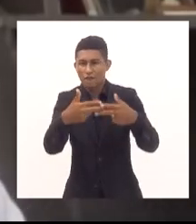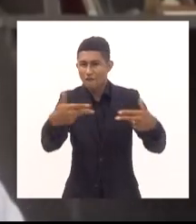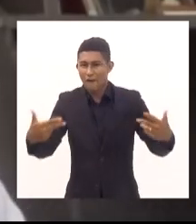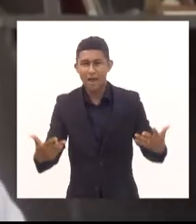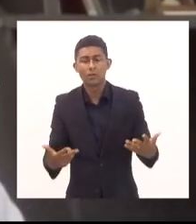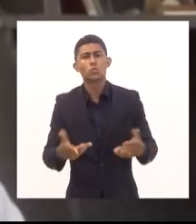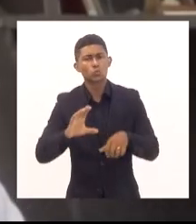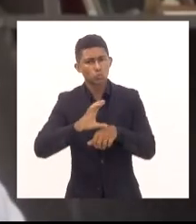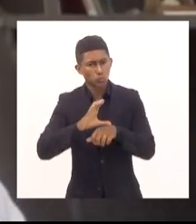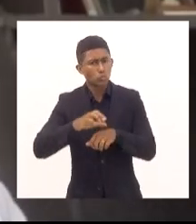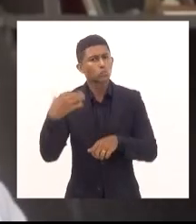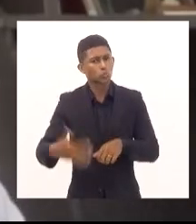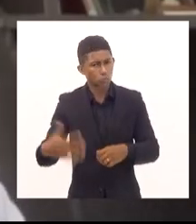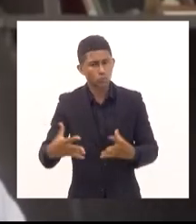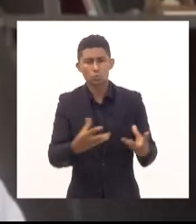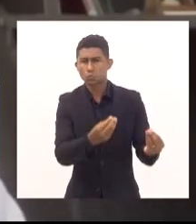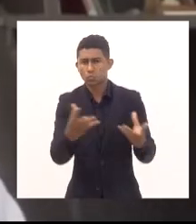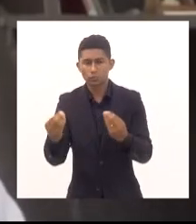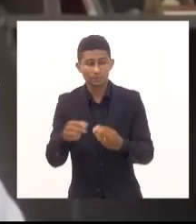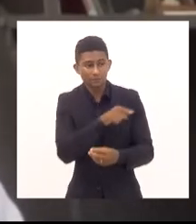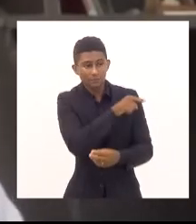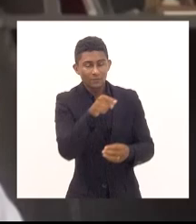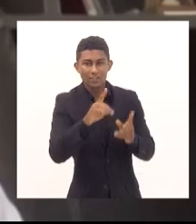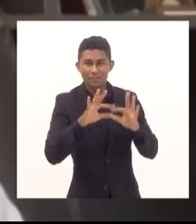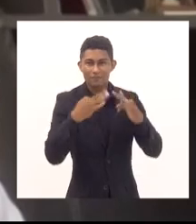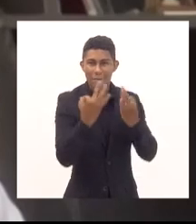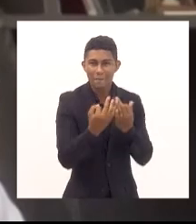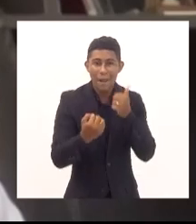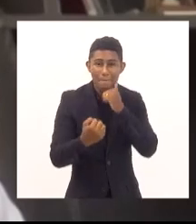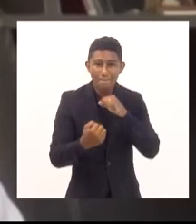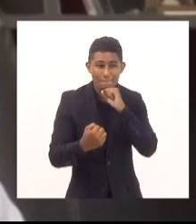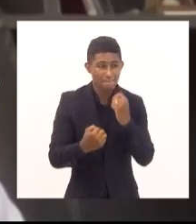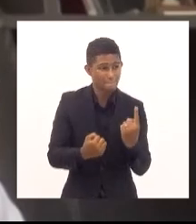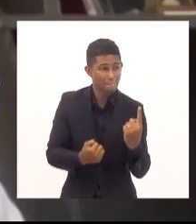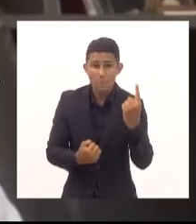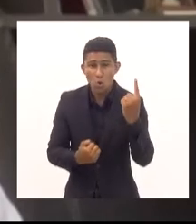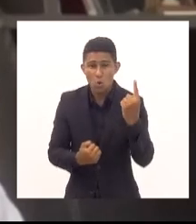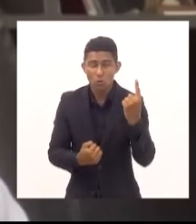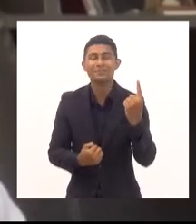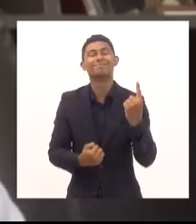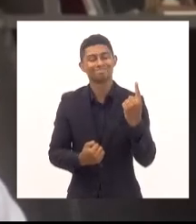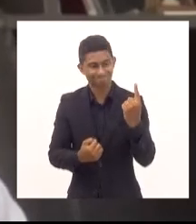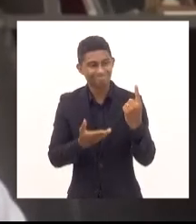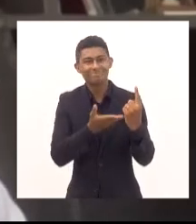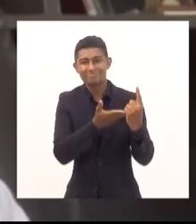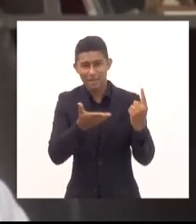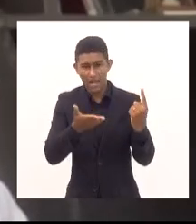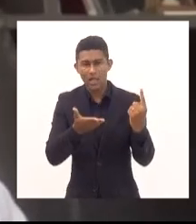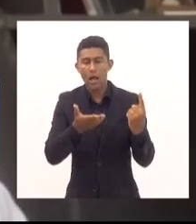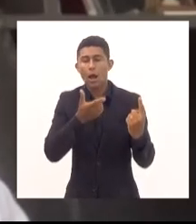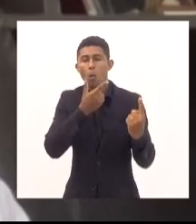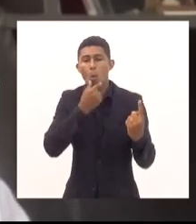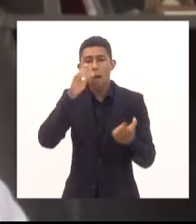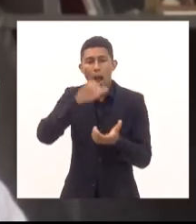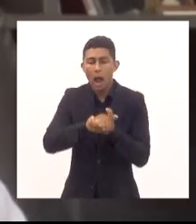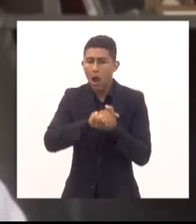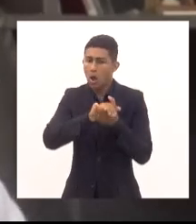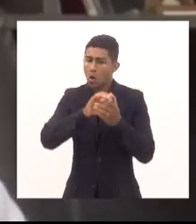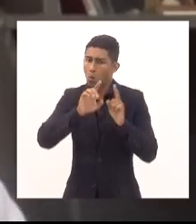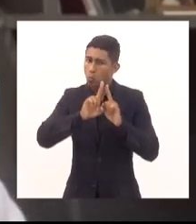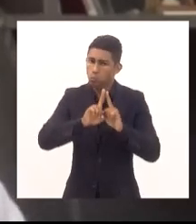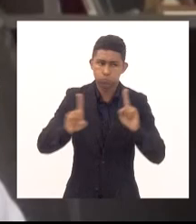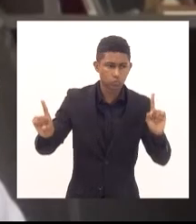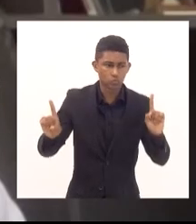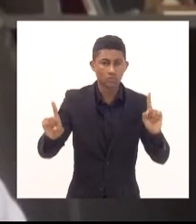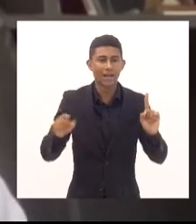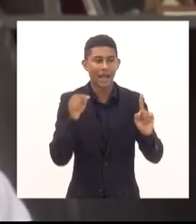essas mães-chefes de família com crianças até 10 anos de idade, divorciadas ou que sustentam sua